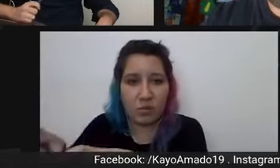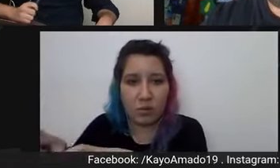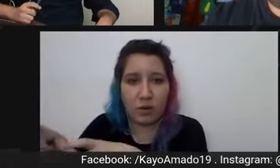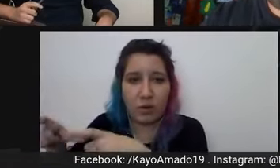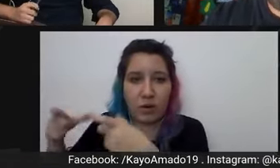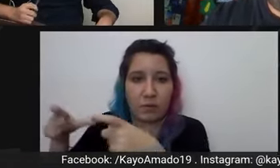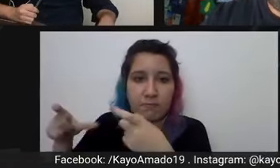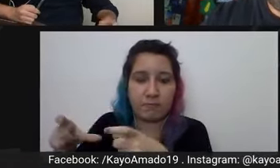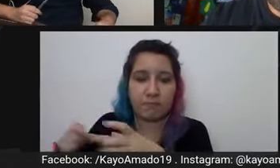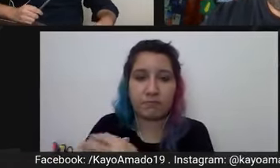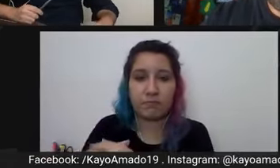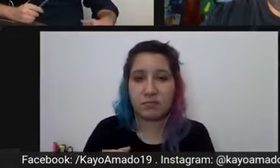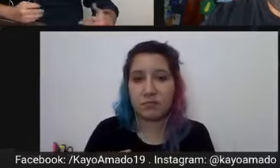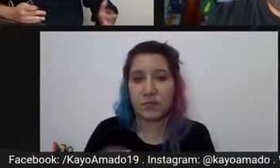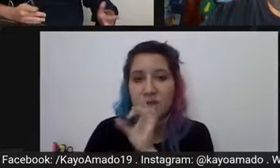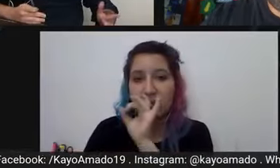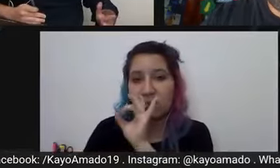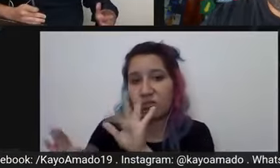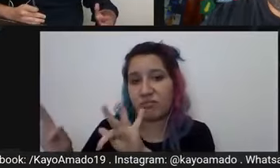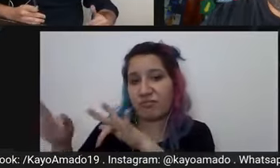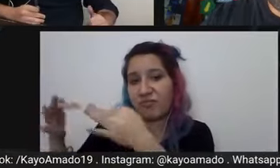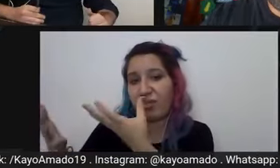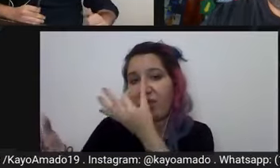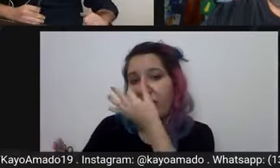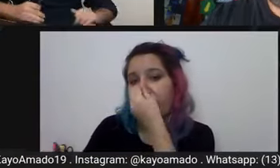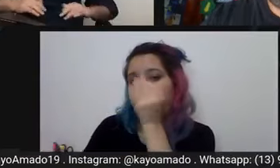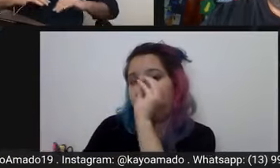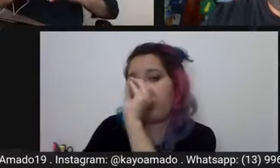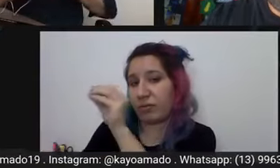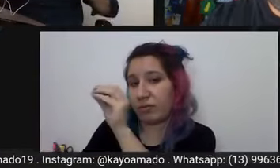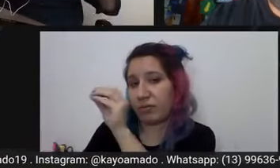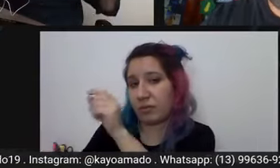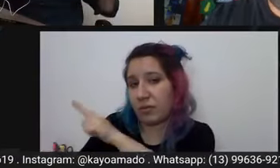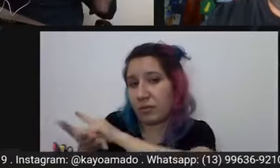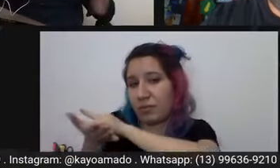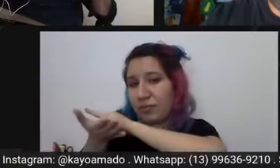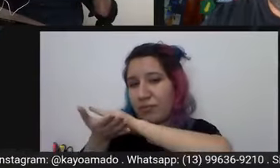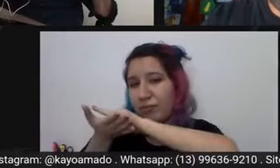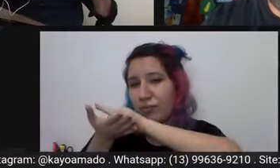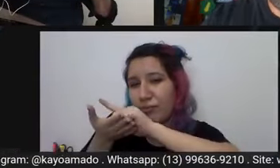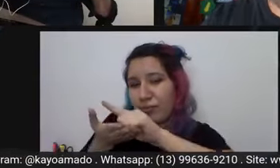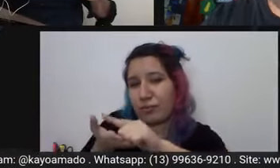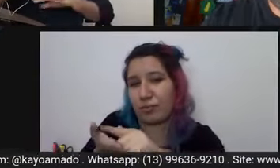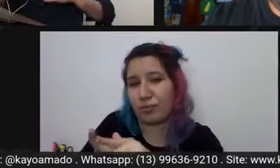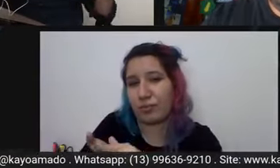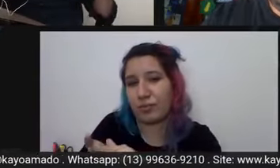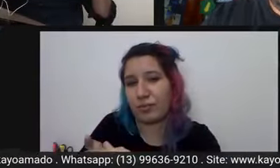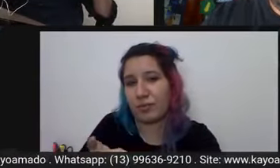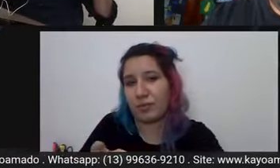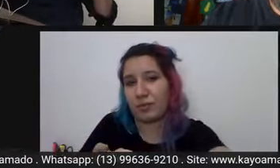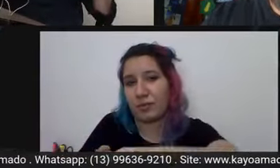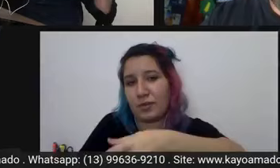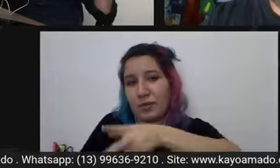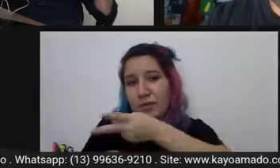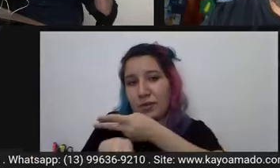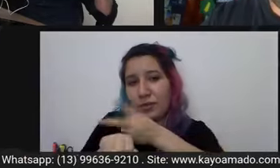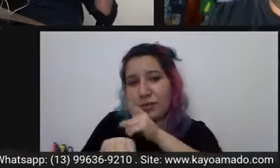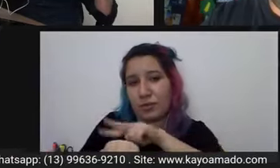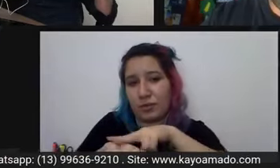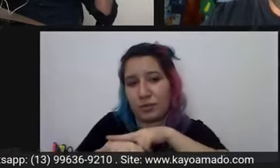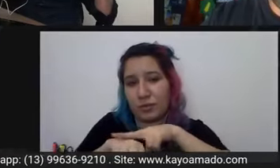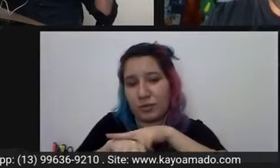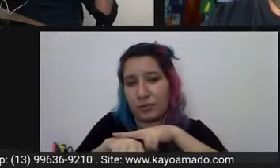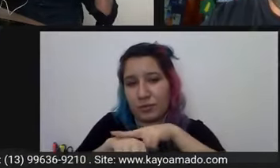local como esse, simplesmente largado. Pintaram tudo de verde, Renato. Tudo que pode na cidade pinta